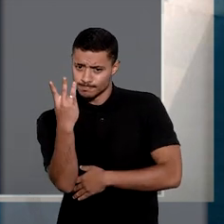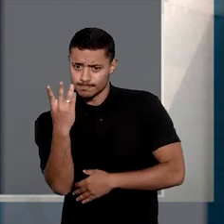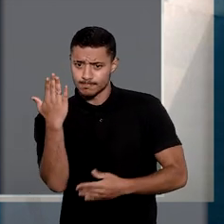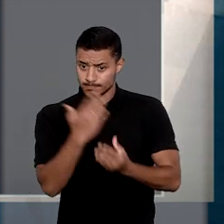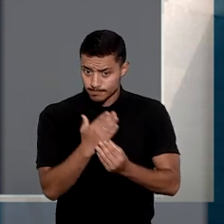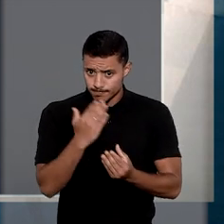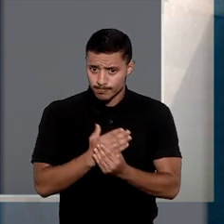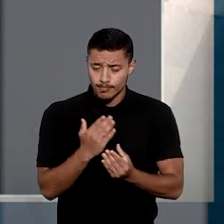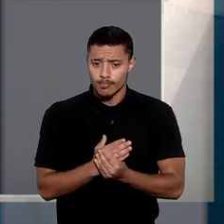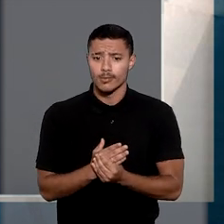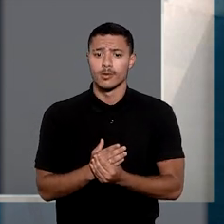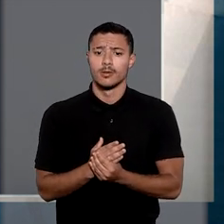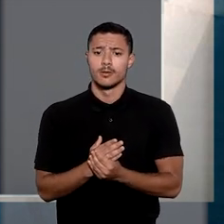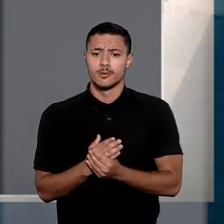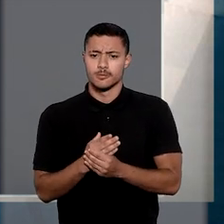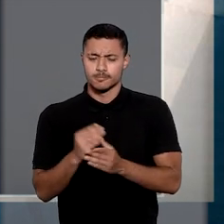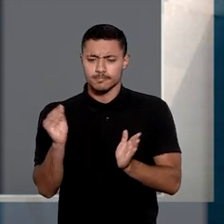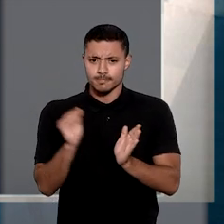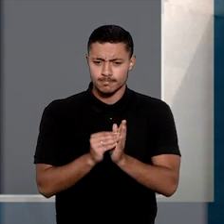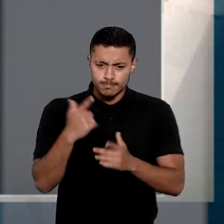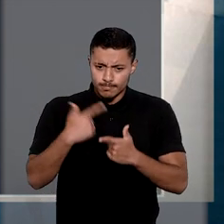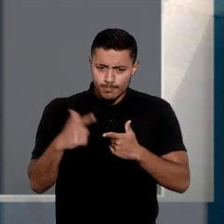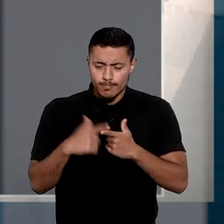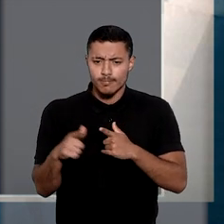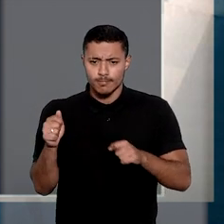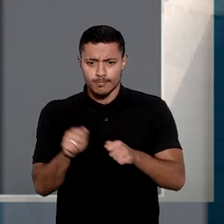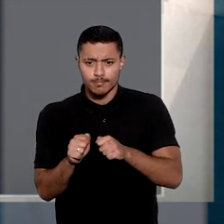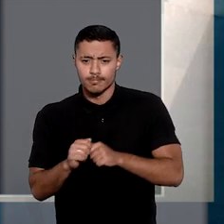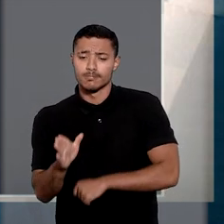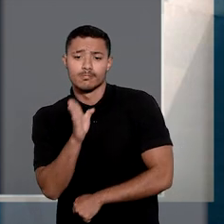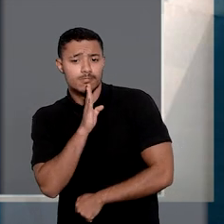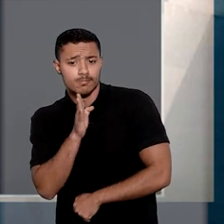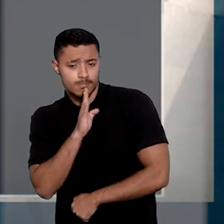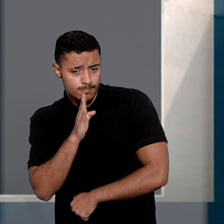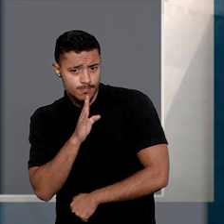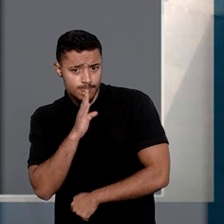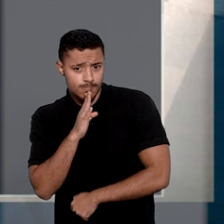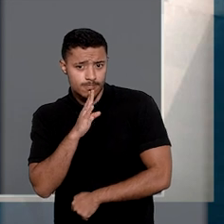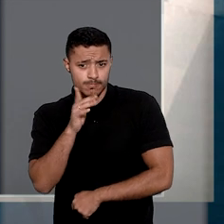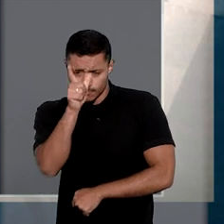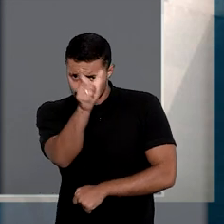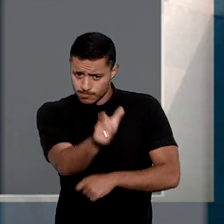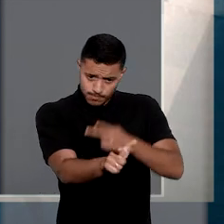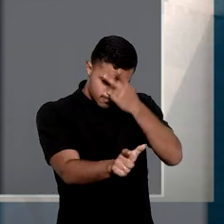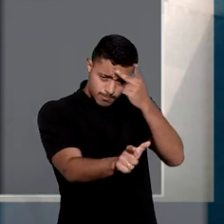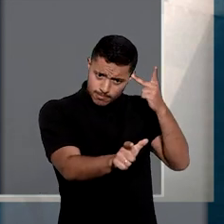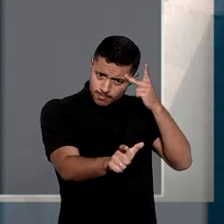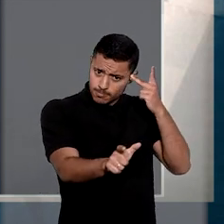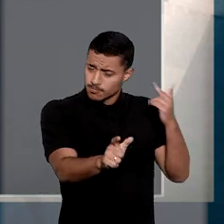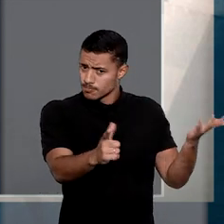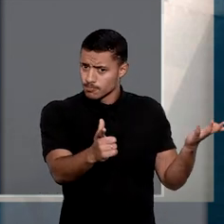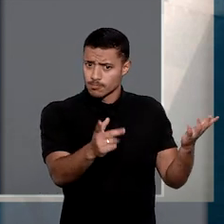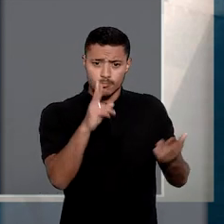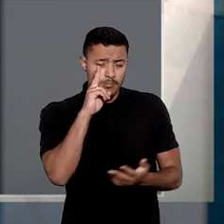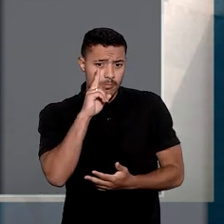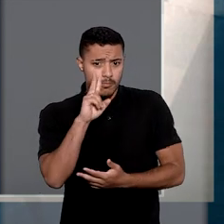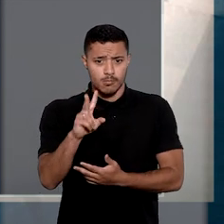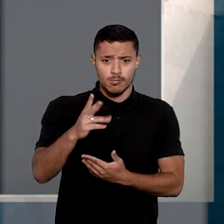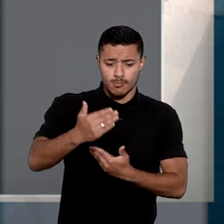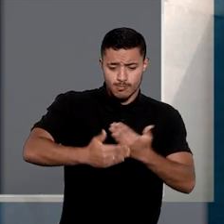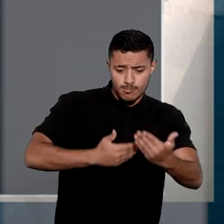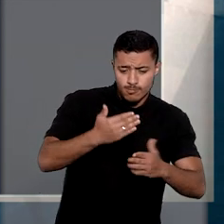casos que sintetizam o problema da realização de reconhecimentos de suspeitos sem a observância dos